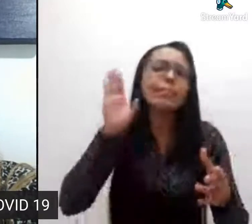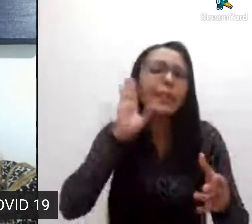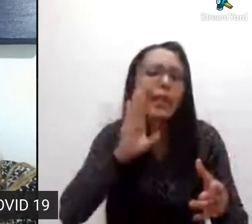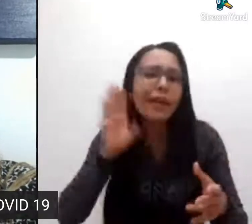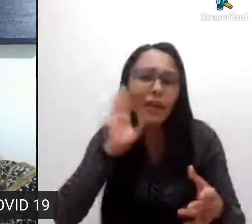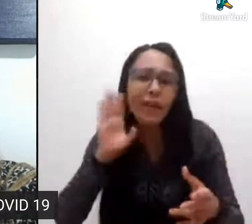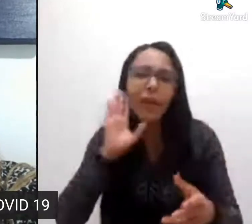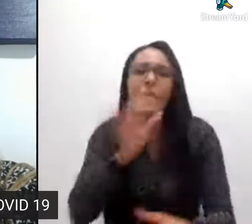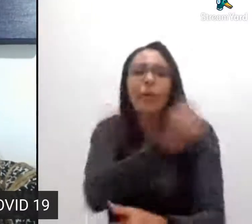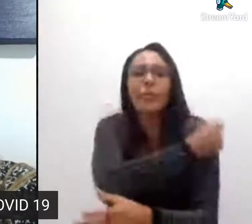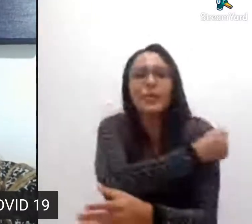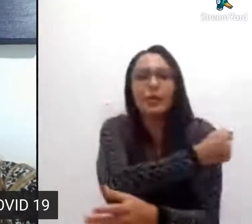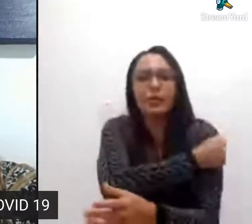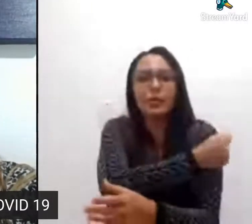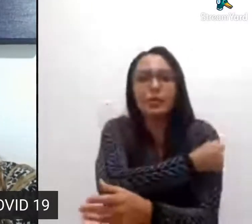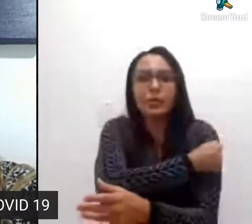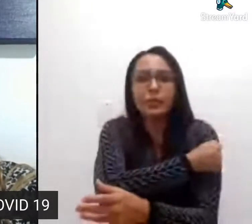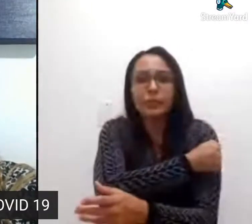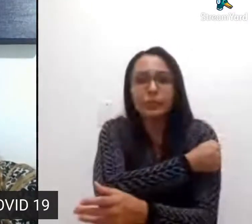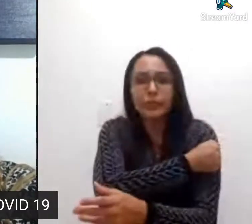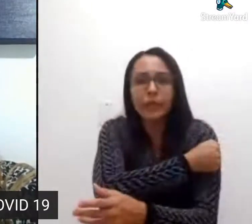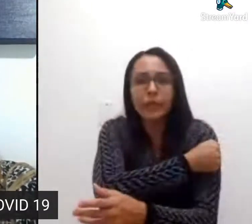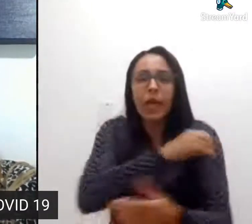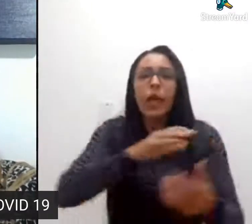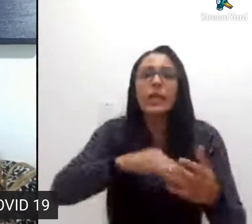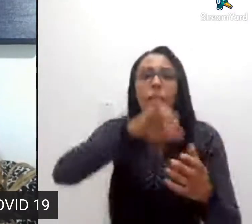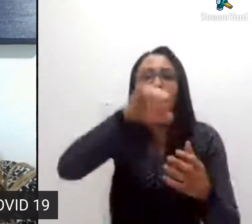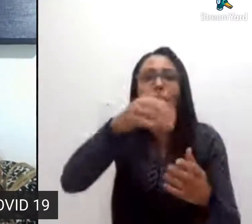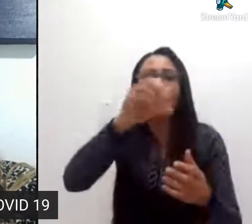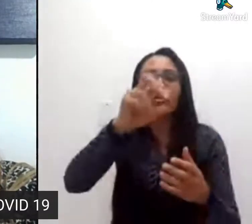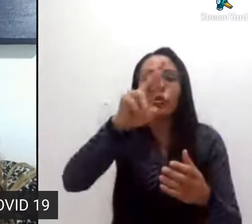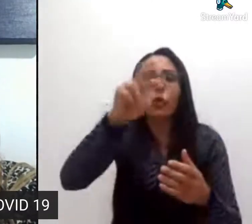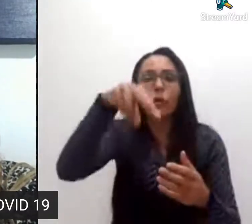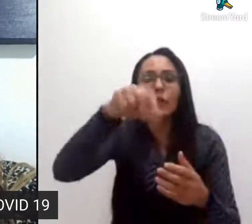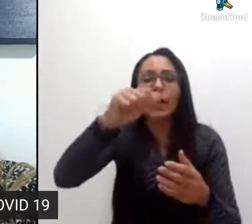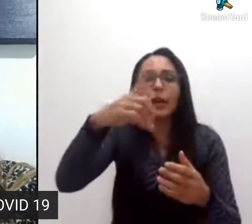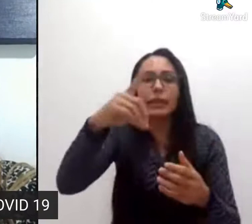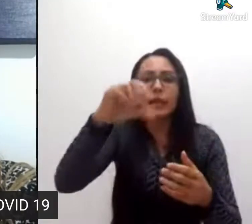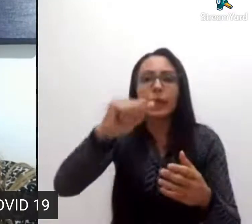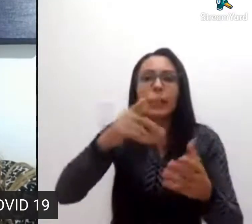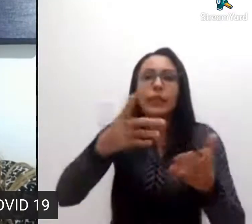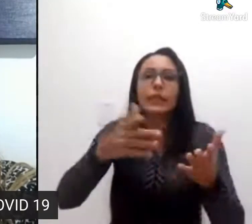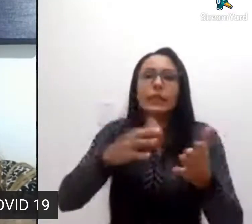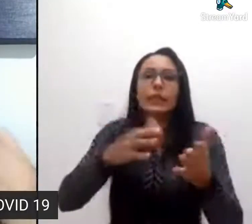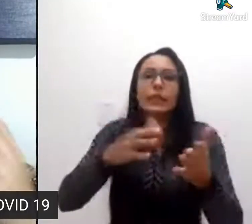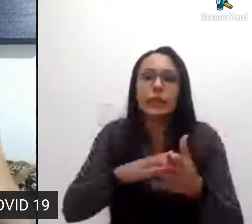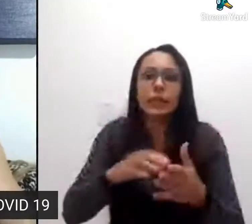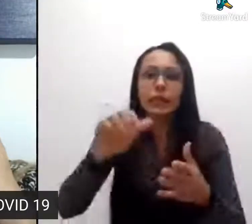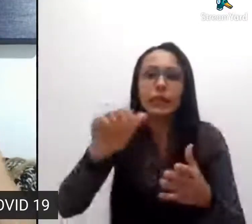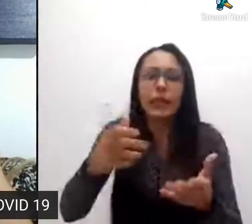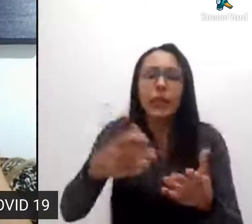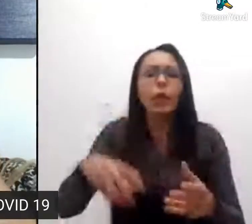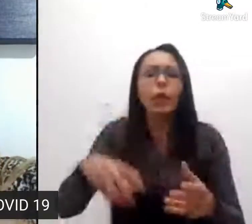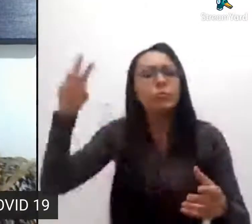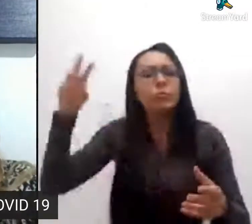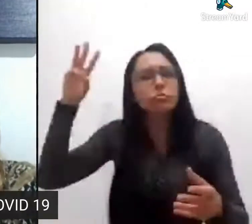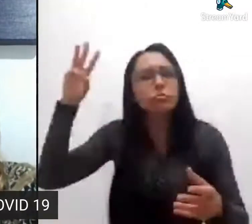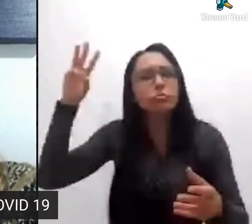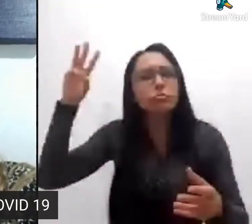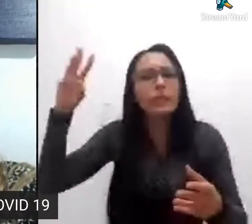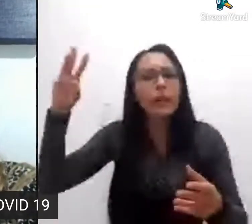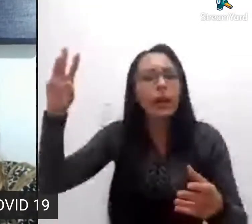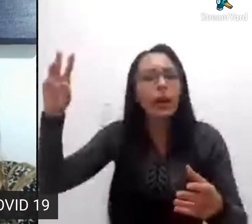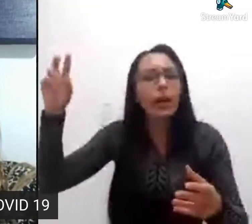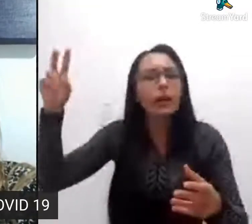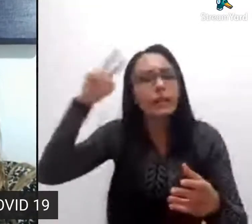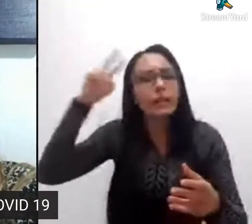estudantes. É a Jornada de Ações Protagonistas, que será terça, quarta e quinta à noite. Será